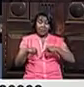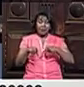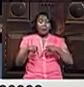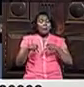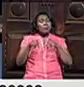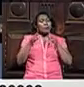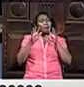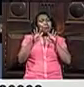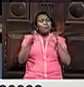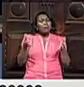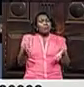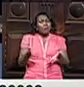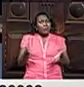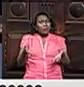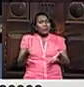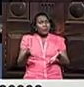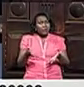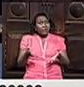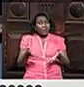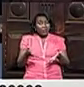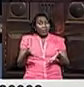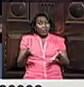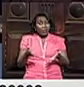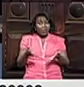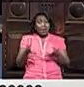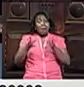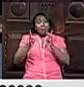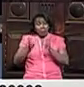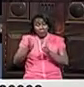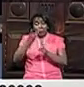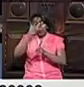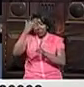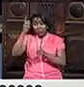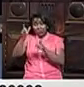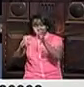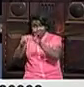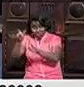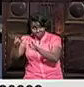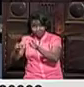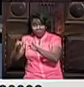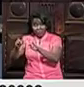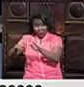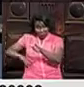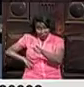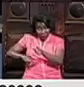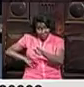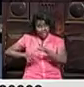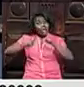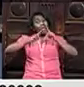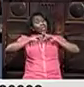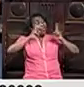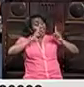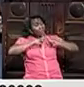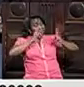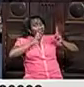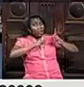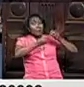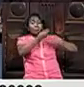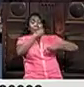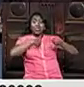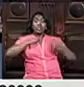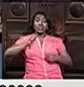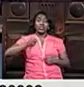as próprias vítimas reivindicam a entrega imediata das